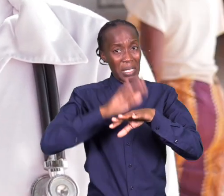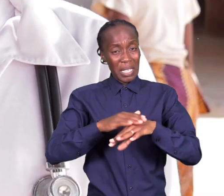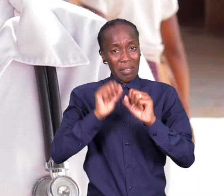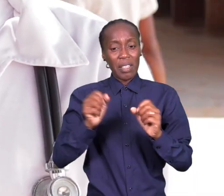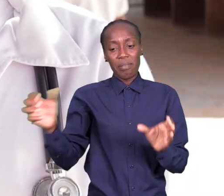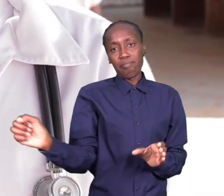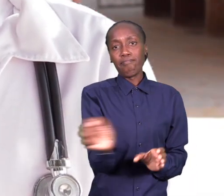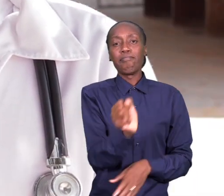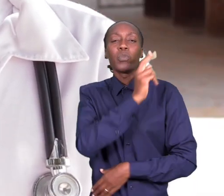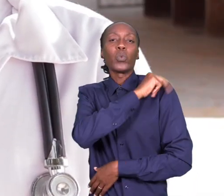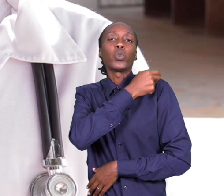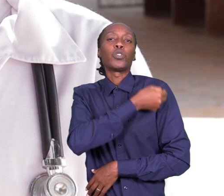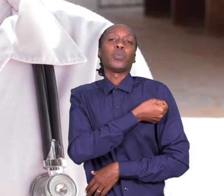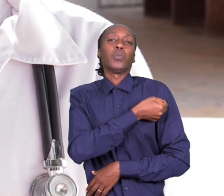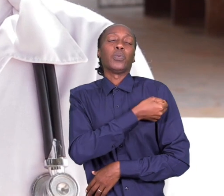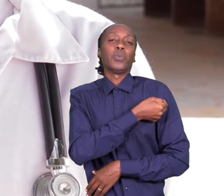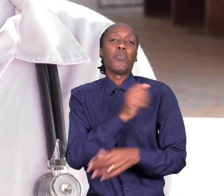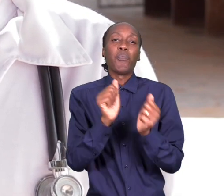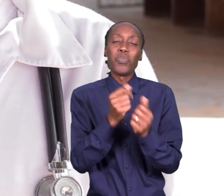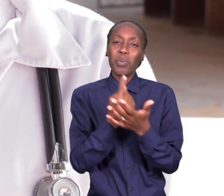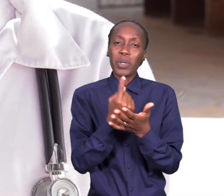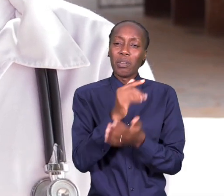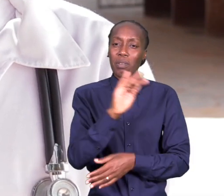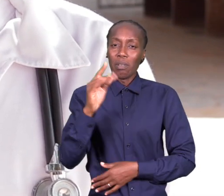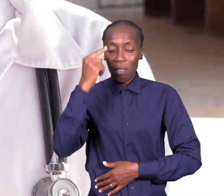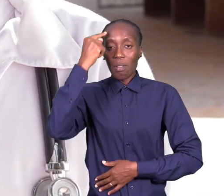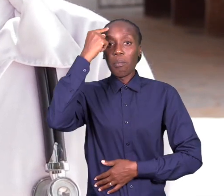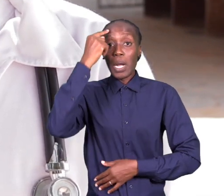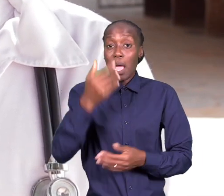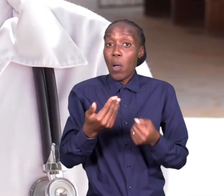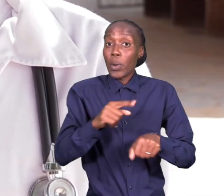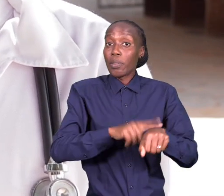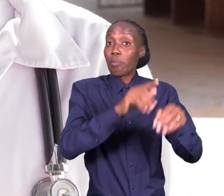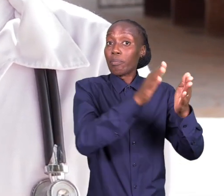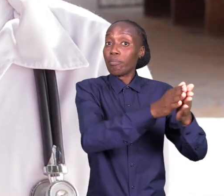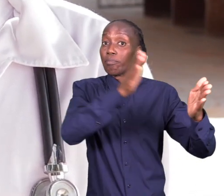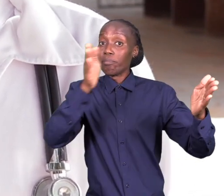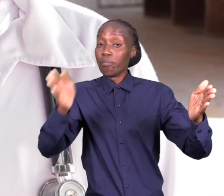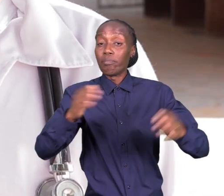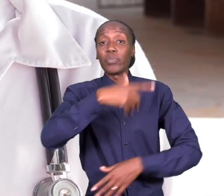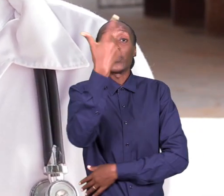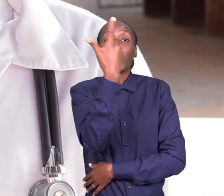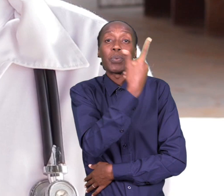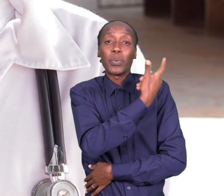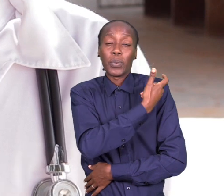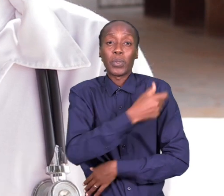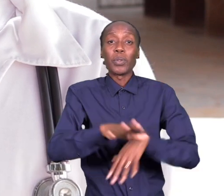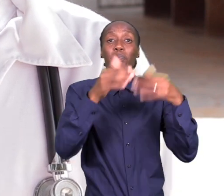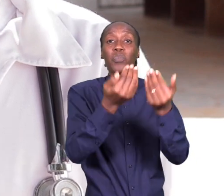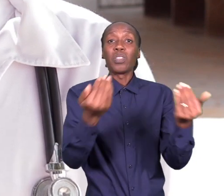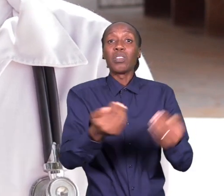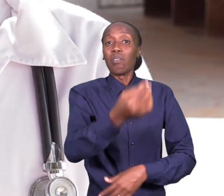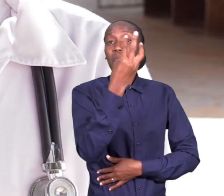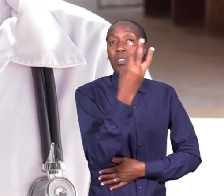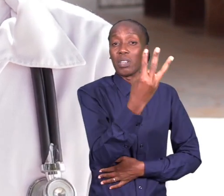importante lembrar que estamos numa época de vacinação. Estamos a fazer uma vacinação das crianças de